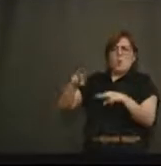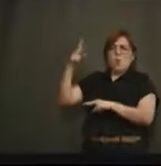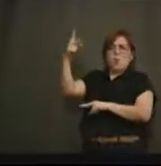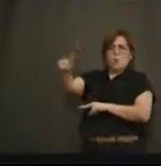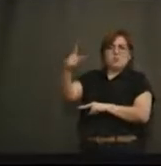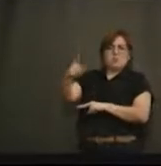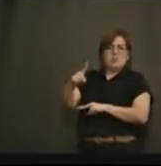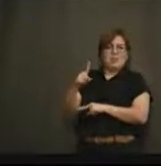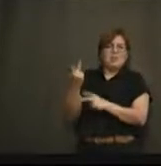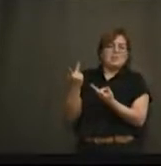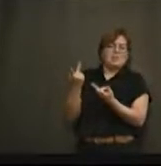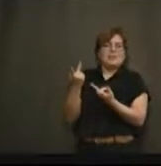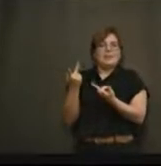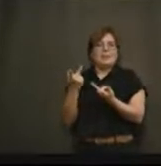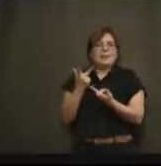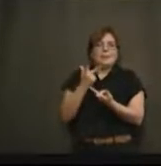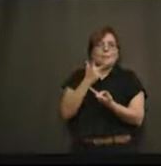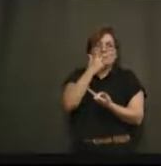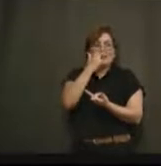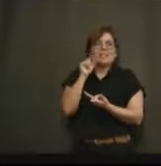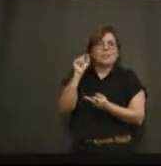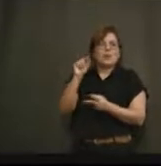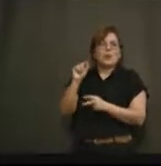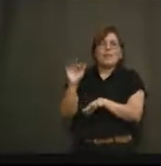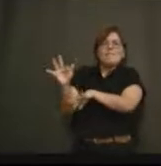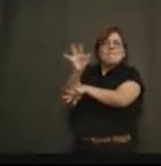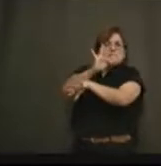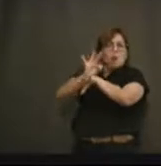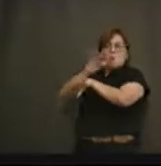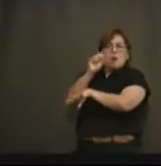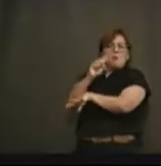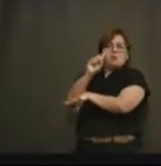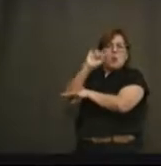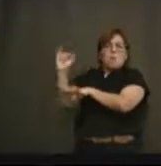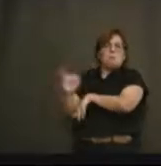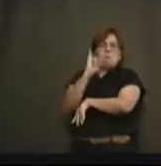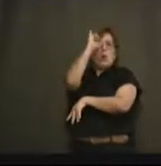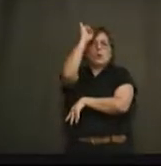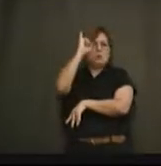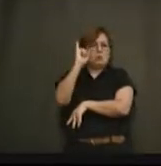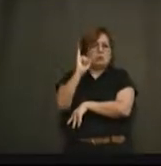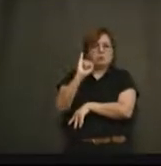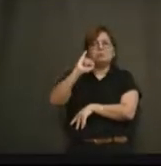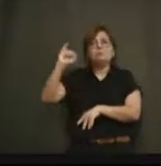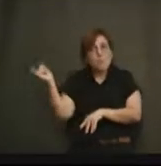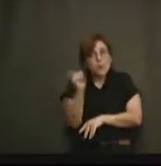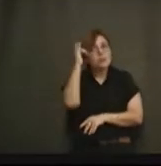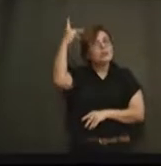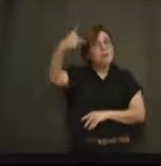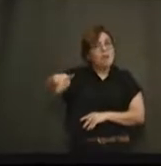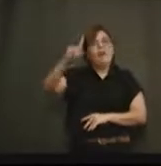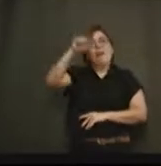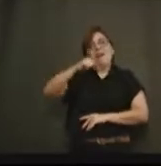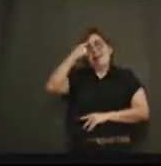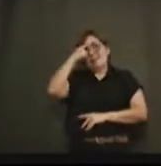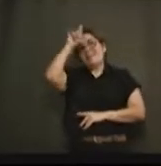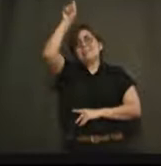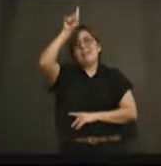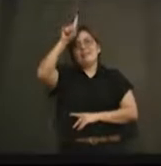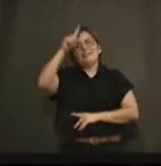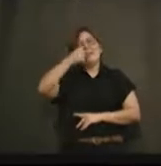enfim, no final das contas o formalismo não era importante para ele, o importante eram mesmo as ideias. Eu acho que essa cultura